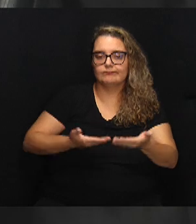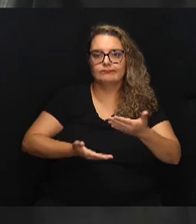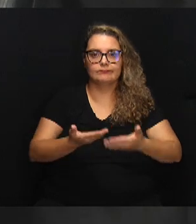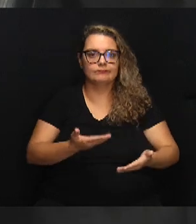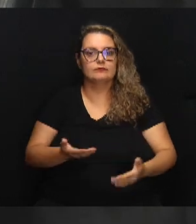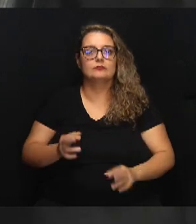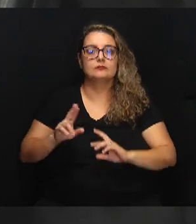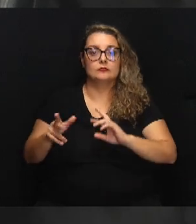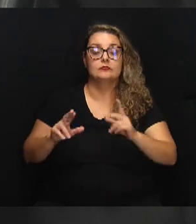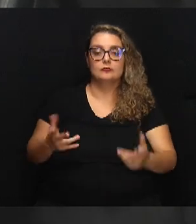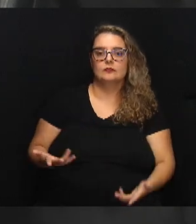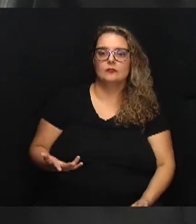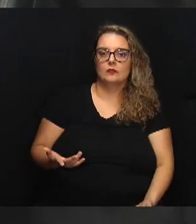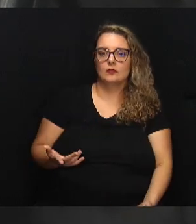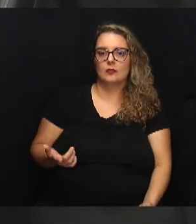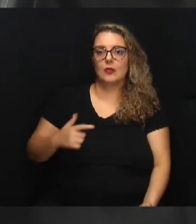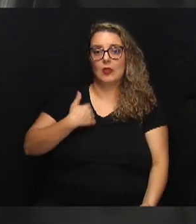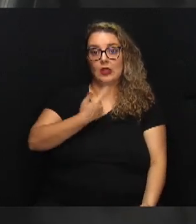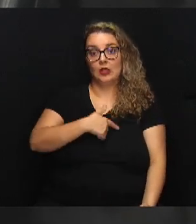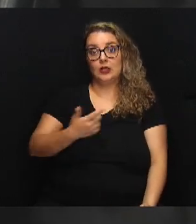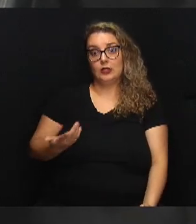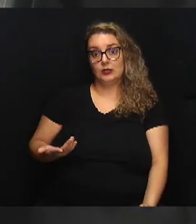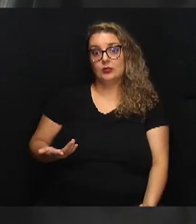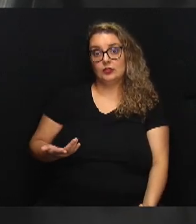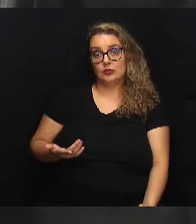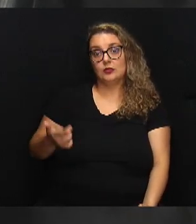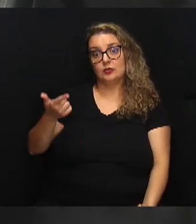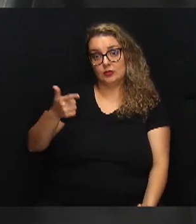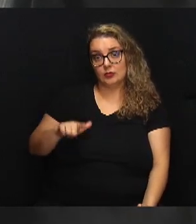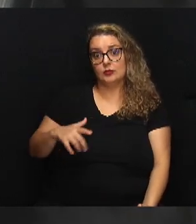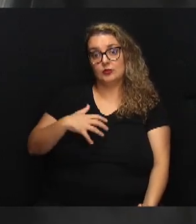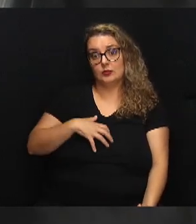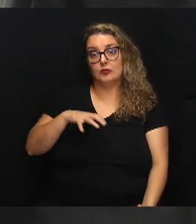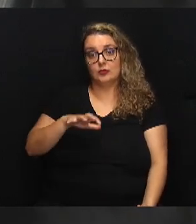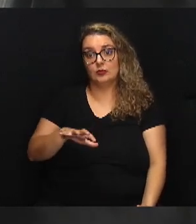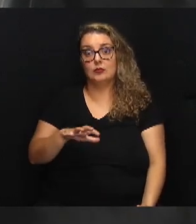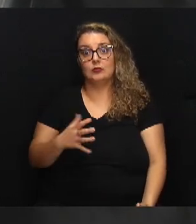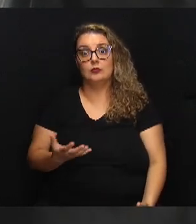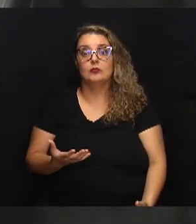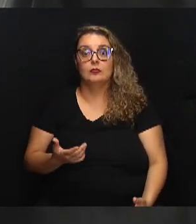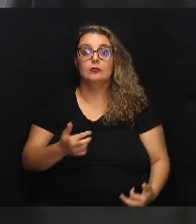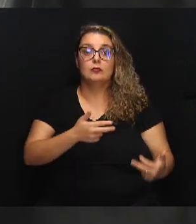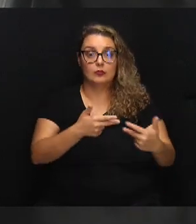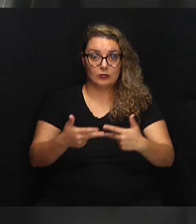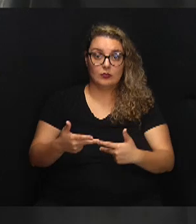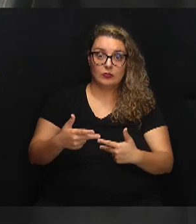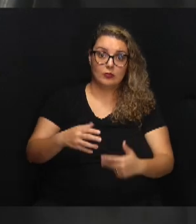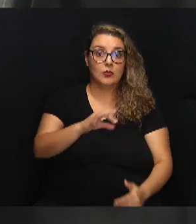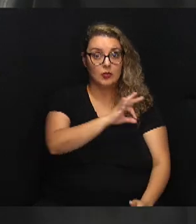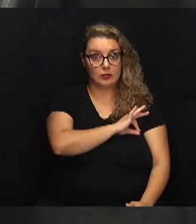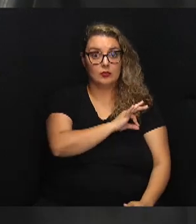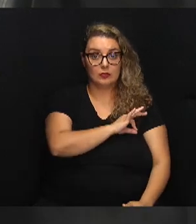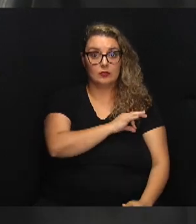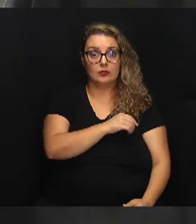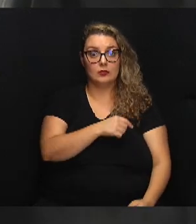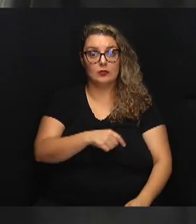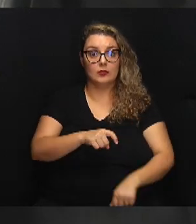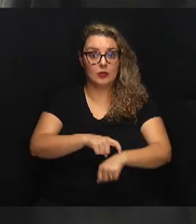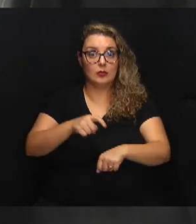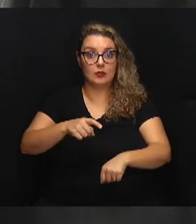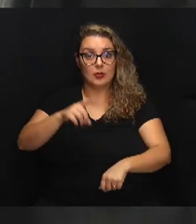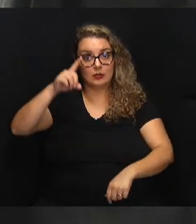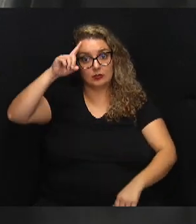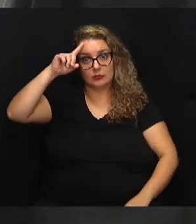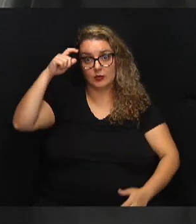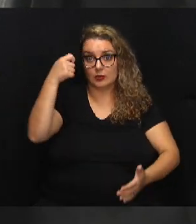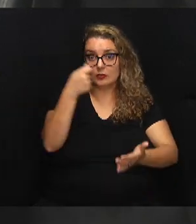muito difícil, né? Não é à toa que a gente ainda permanece com o mesmo padrão de polícia do tempo da ditadura militar, né? Assim, não